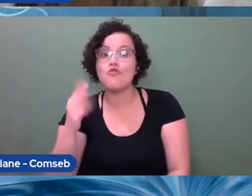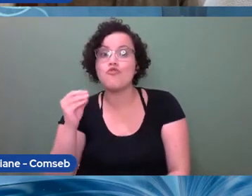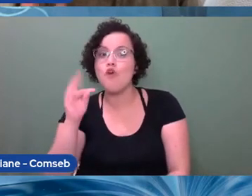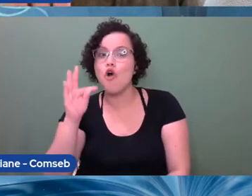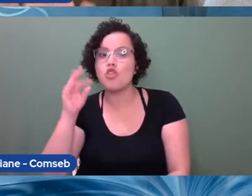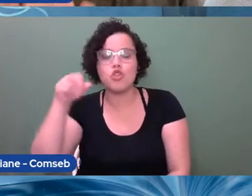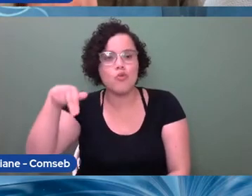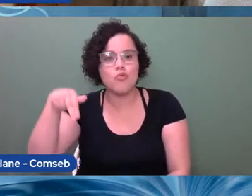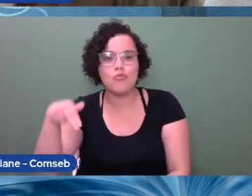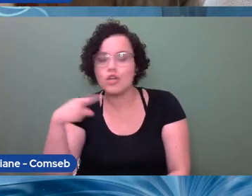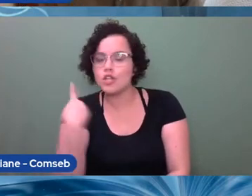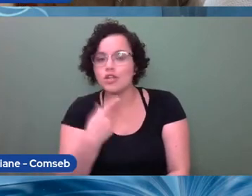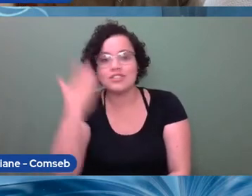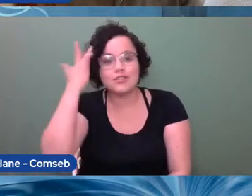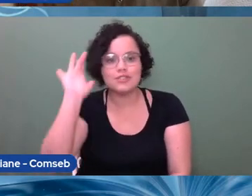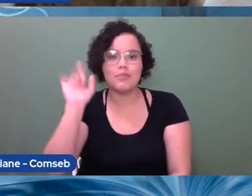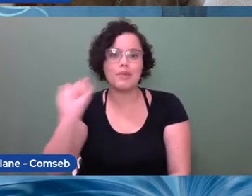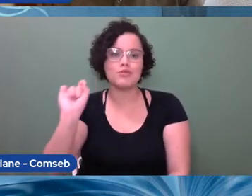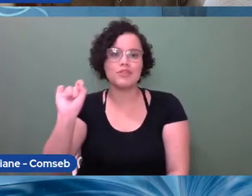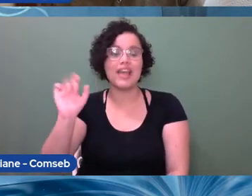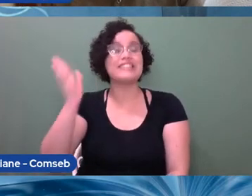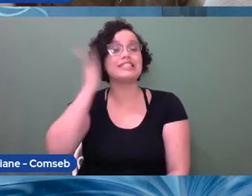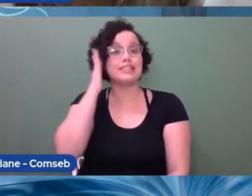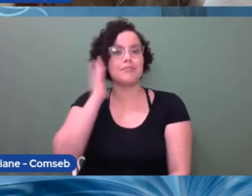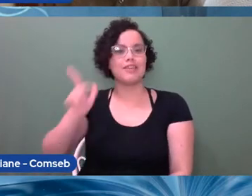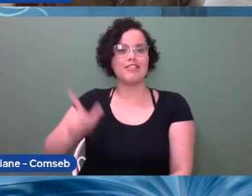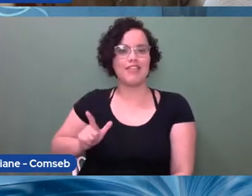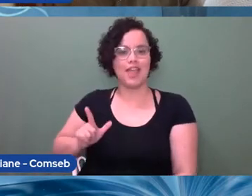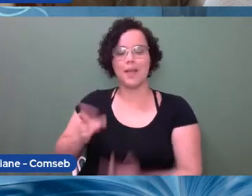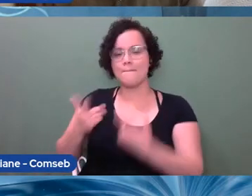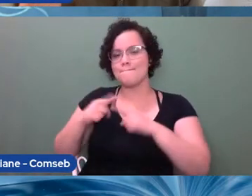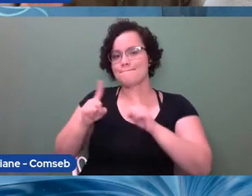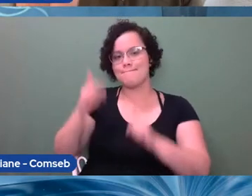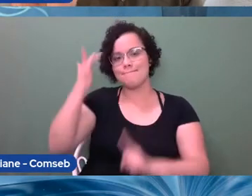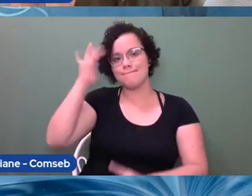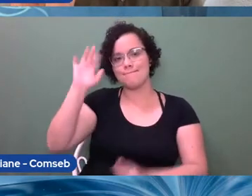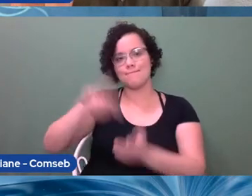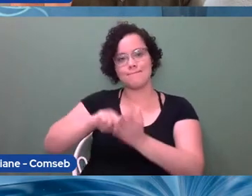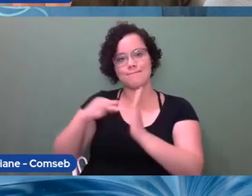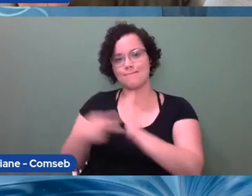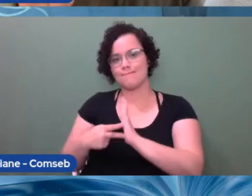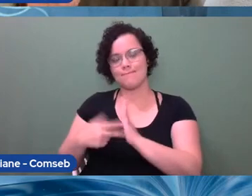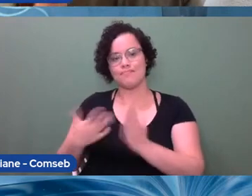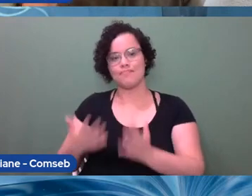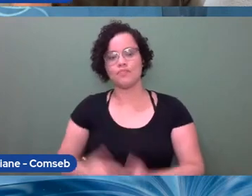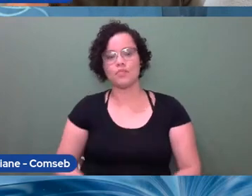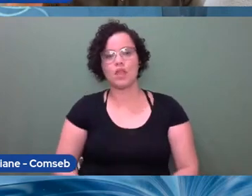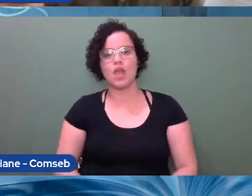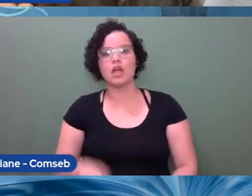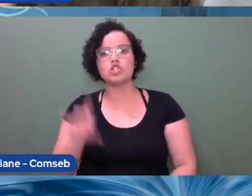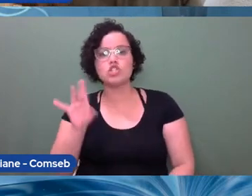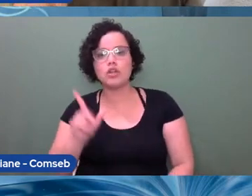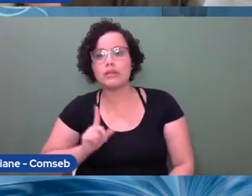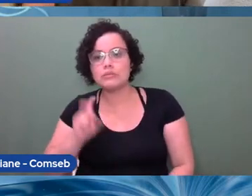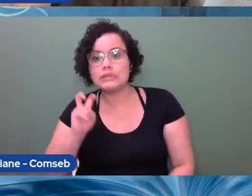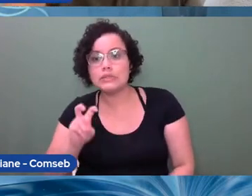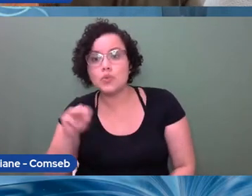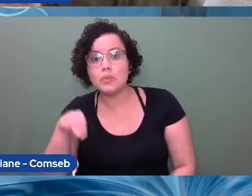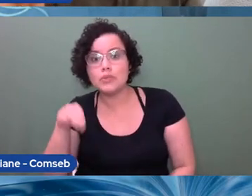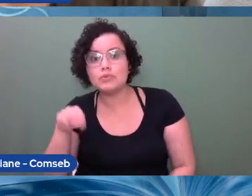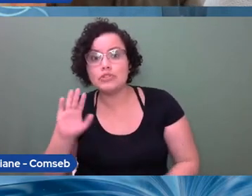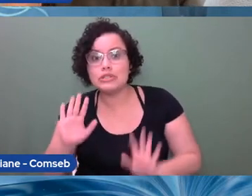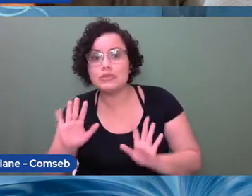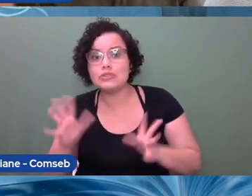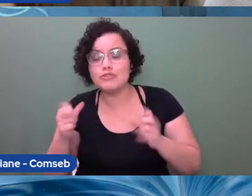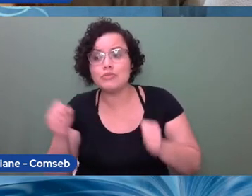algumas perguntinhas ainda. Estamos com uns 5 minutinhos só. Se a gente puder ser breve, nós já tratamos alguns